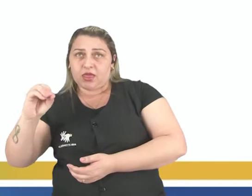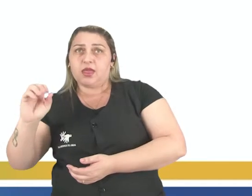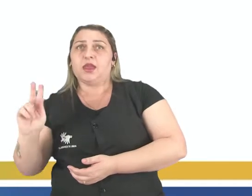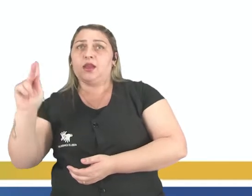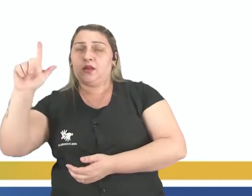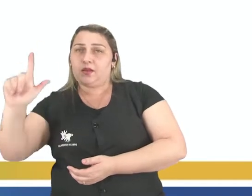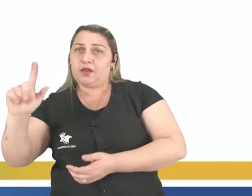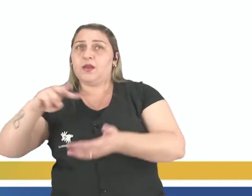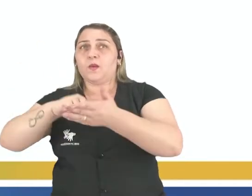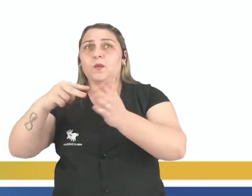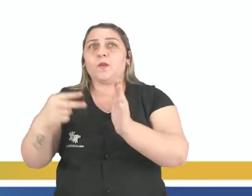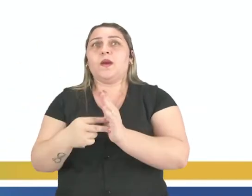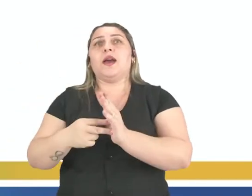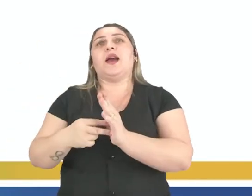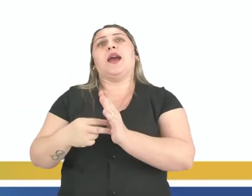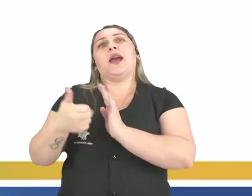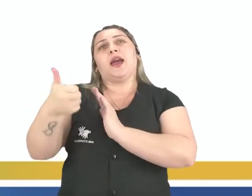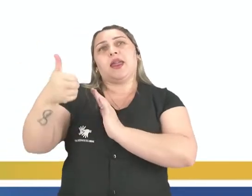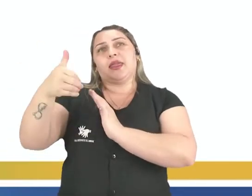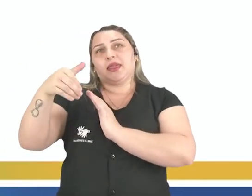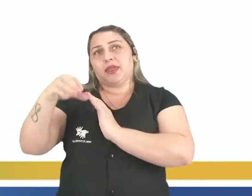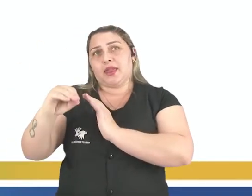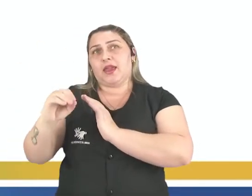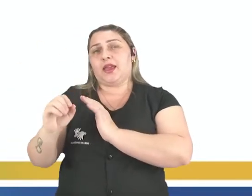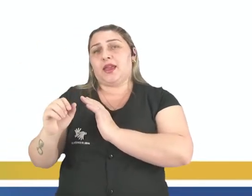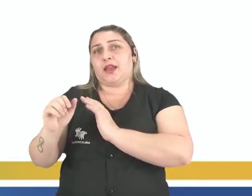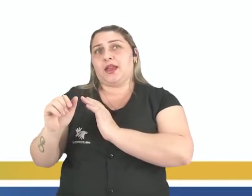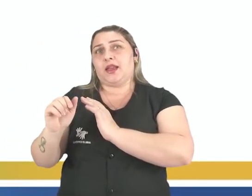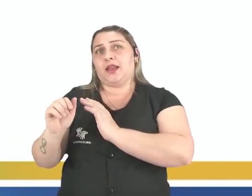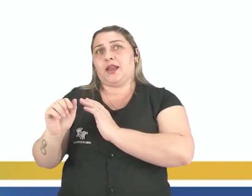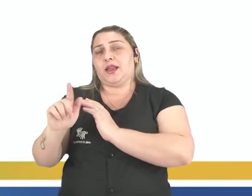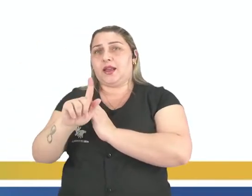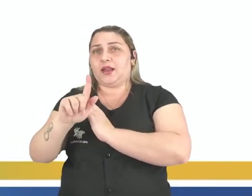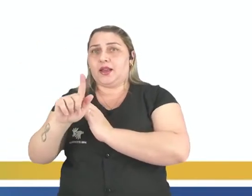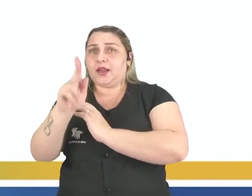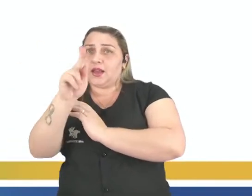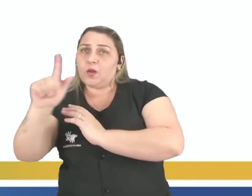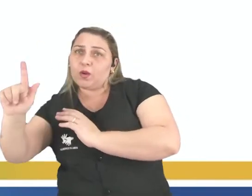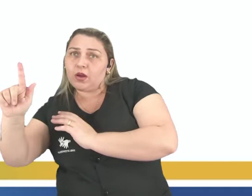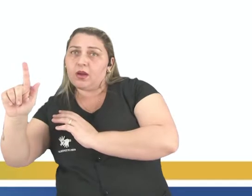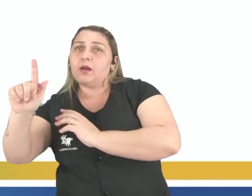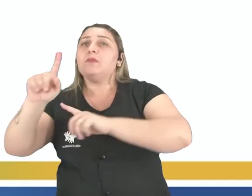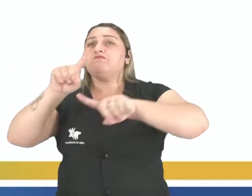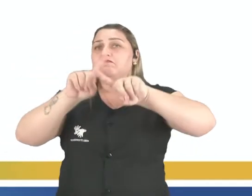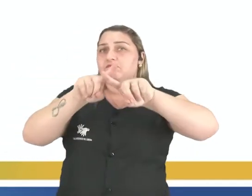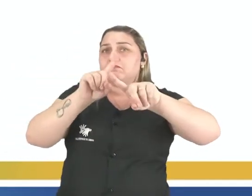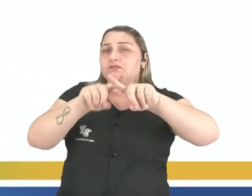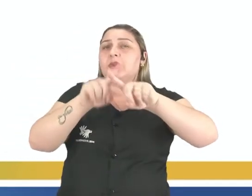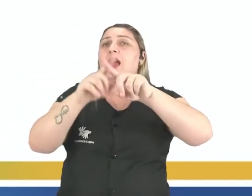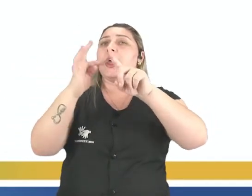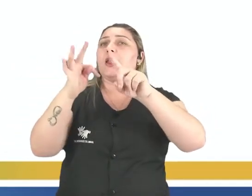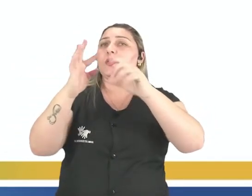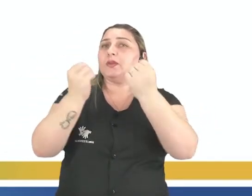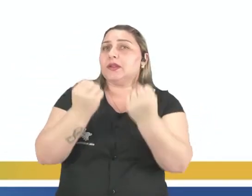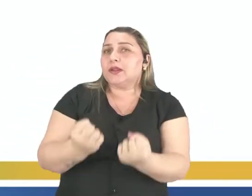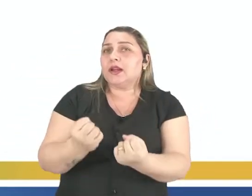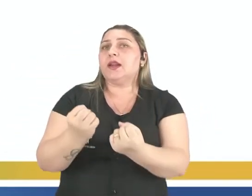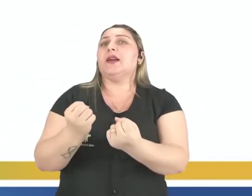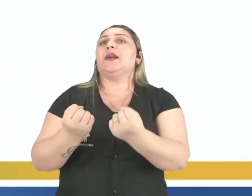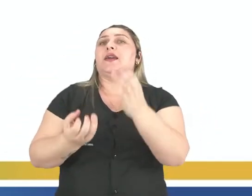equivalente a 10 quilogramas. Também a gente pode ver aí que o quilograma é uma unidade múltipla da grama, assim como a tonelada é